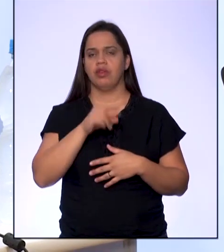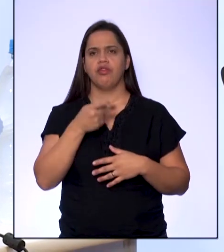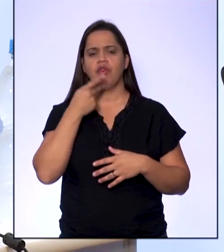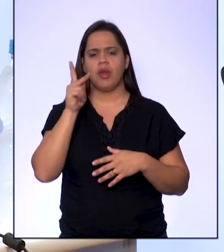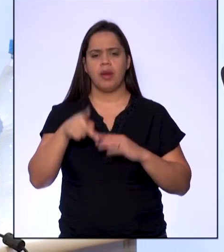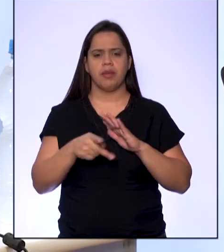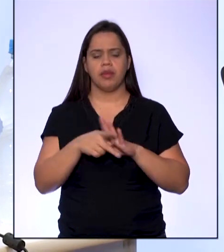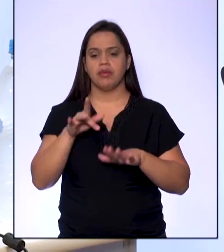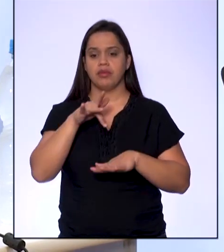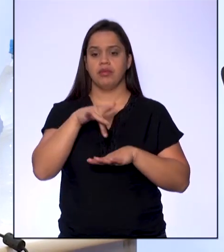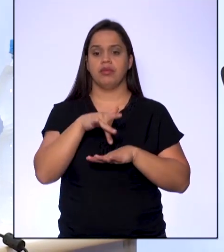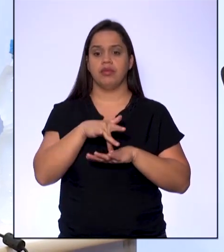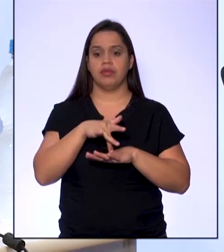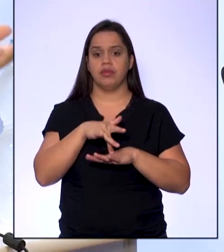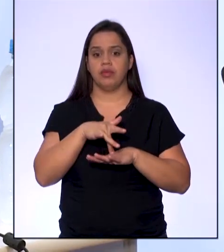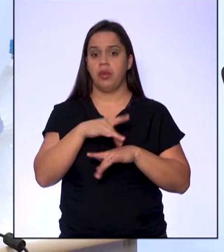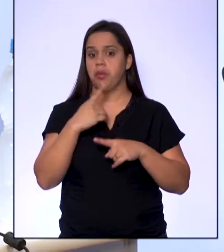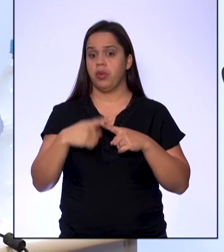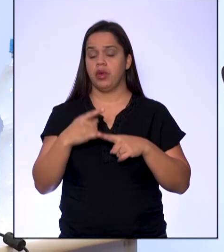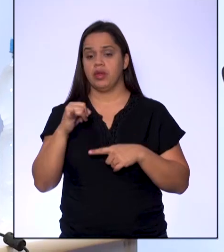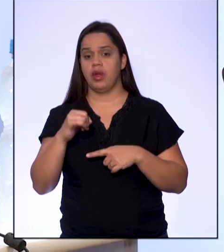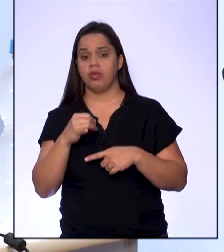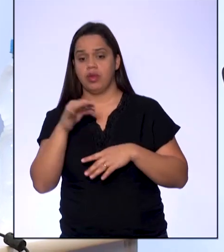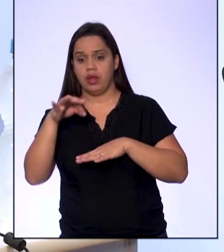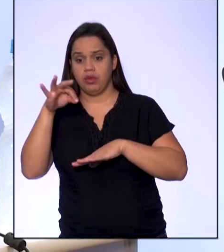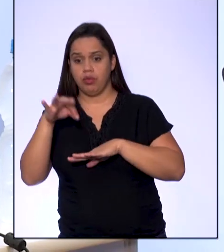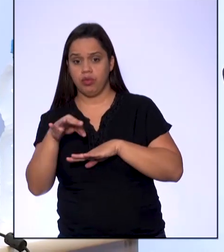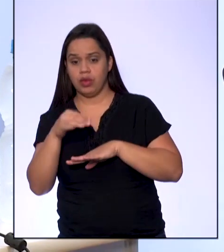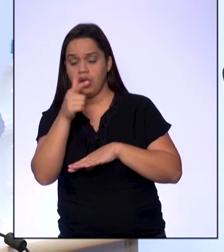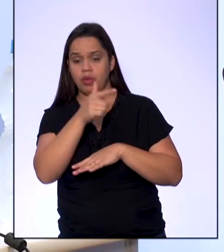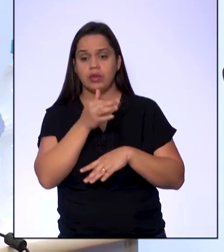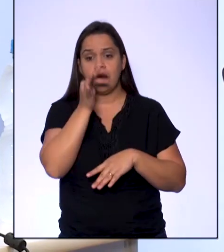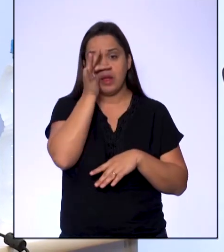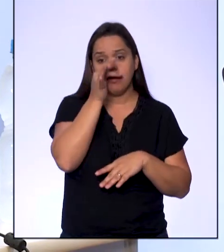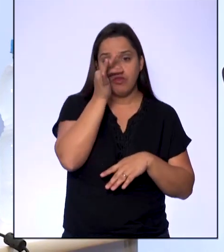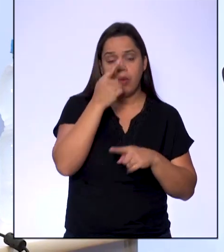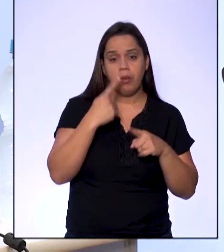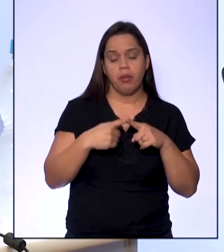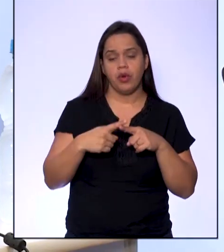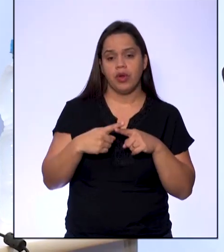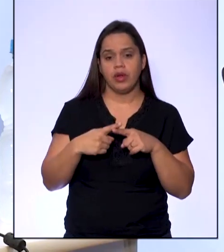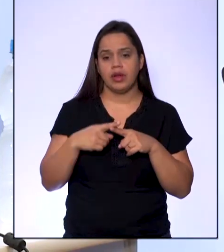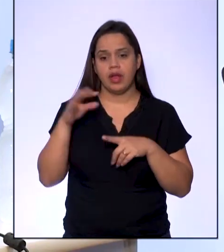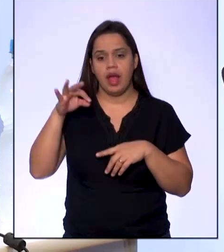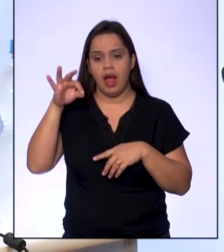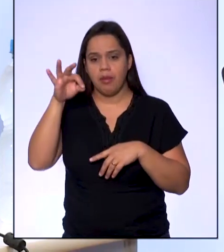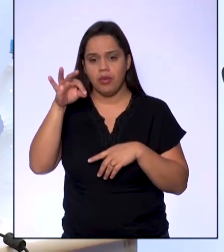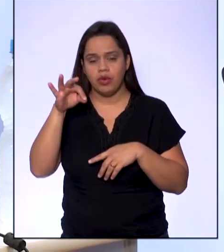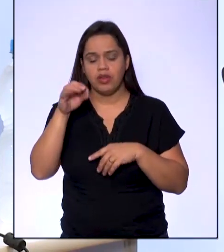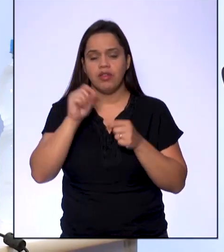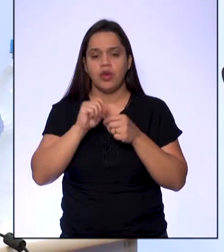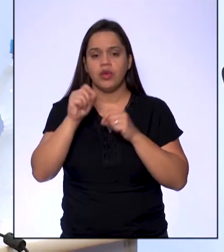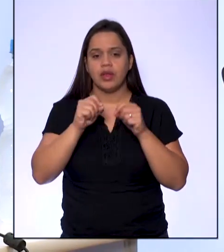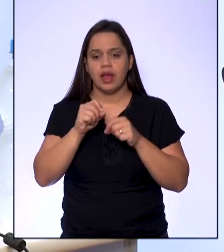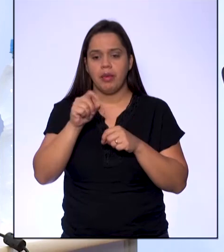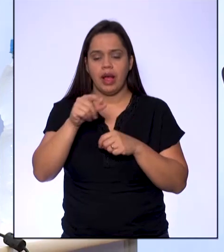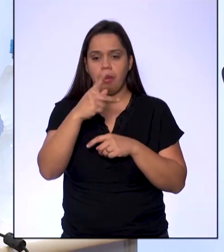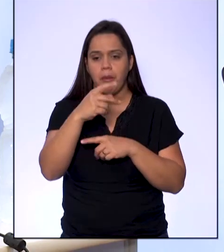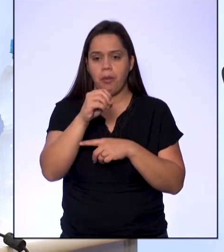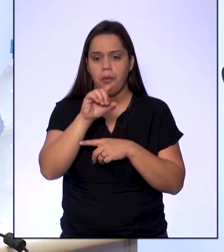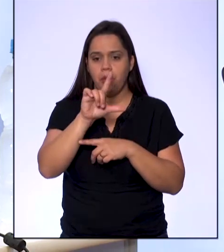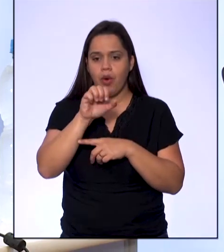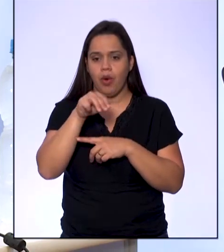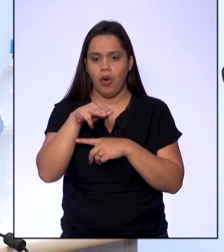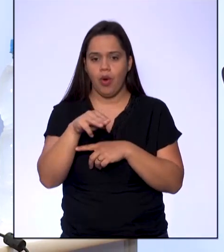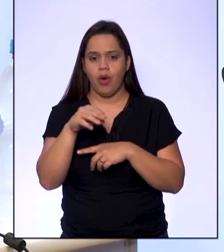absurdo, sem abelha não tem flor. Porque a Perfeito. abelha, ela pega lá o pólen, né, Uhum. das Ela flores. poliniza, Ela né? poliniza. Olha, aula